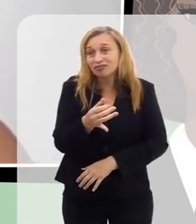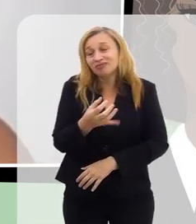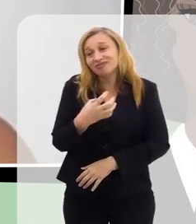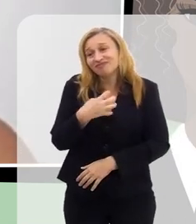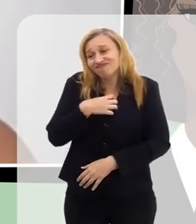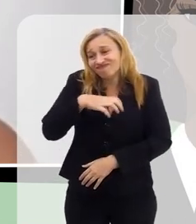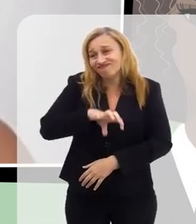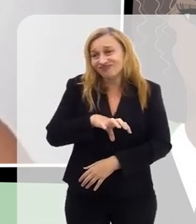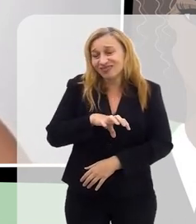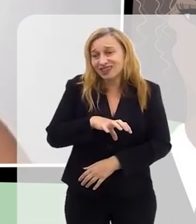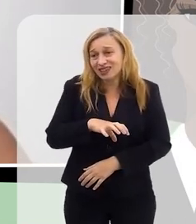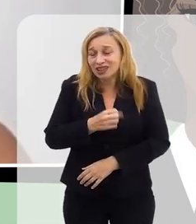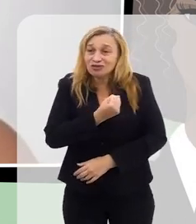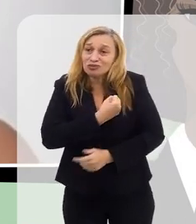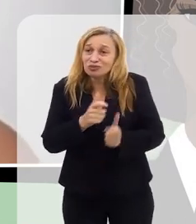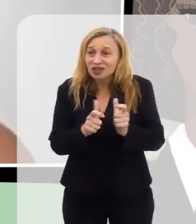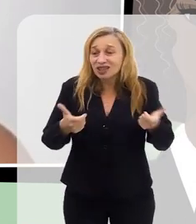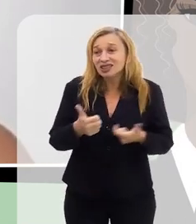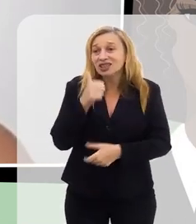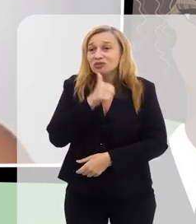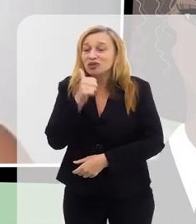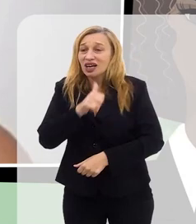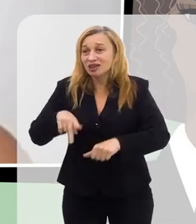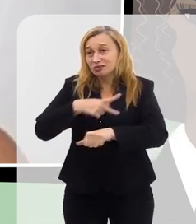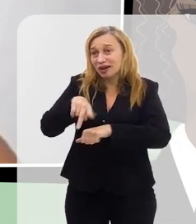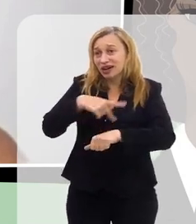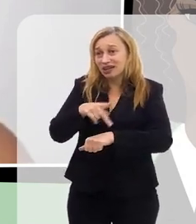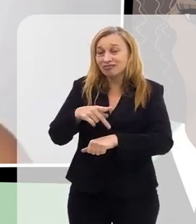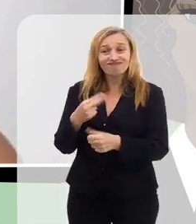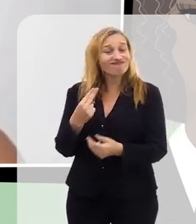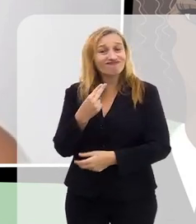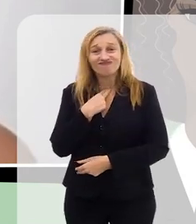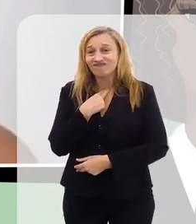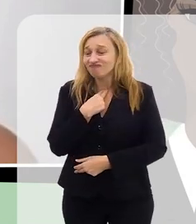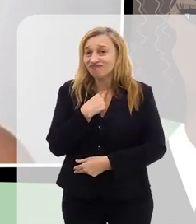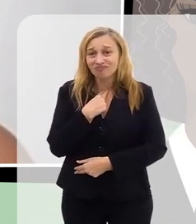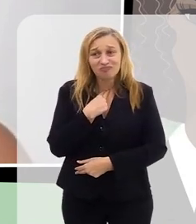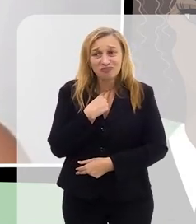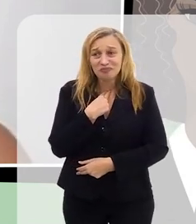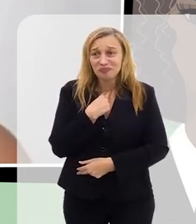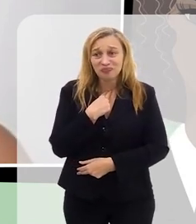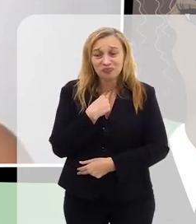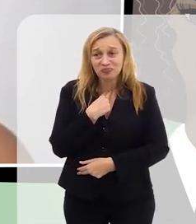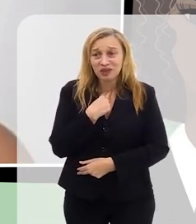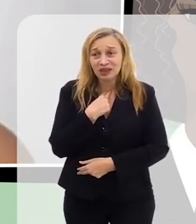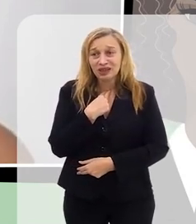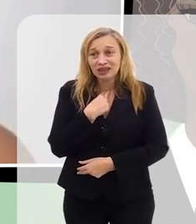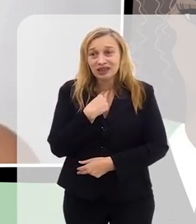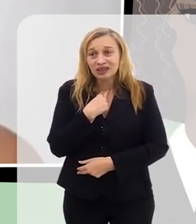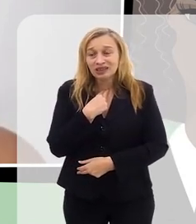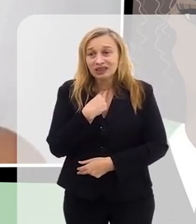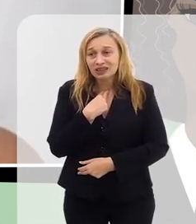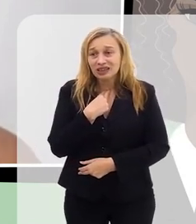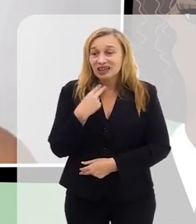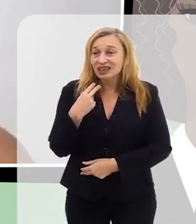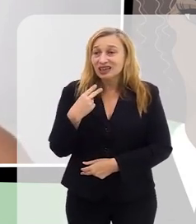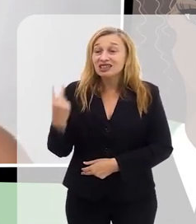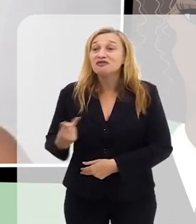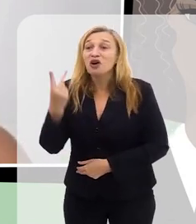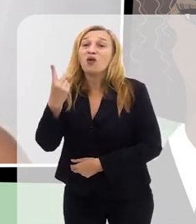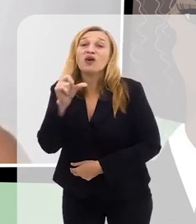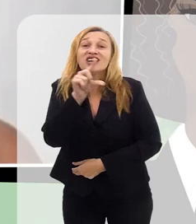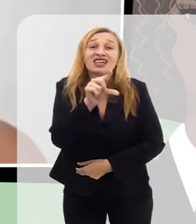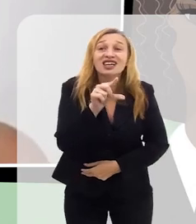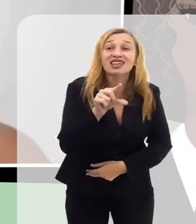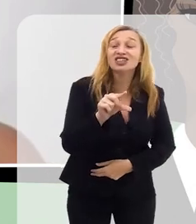E eu sinto muito que a grande maioria das mulheres do nosso país, elas não possam ter esse privilégio, que elas não